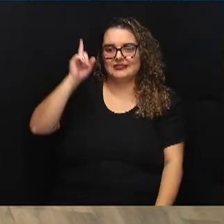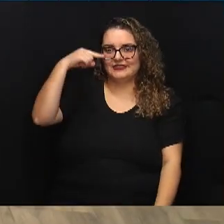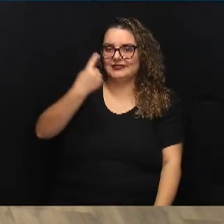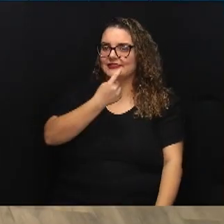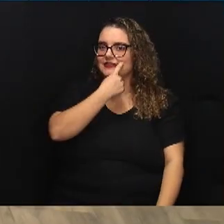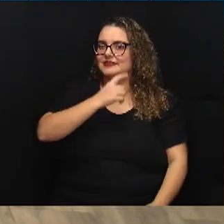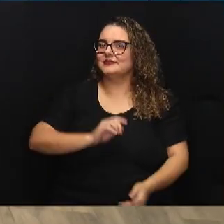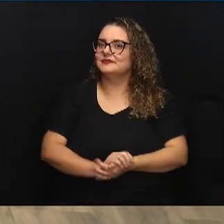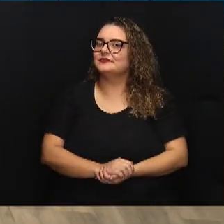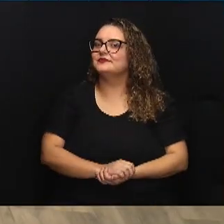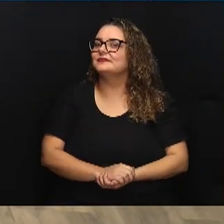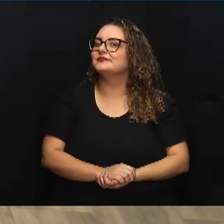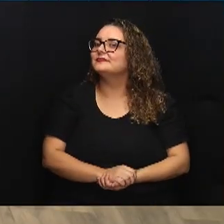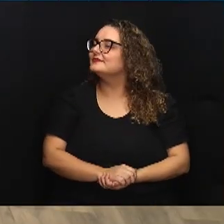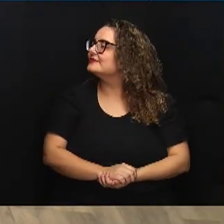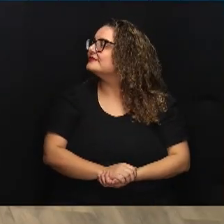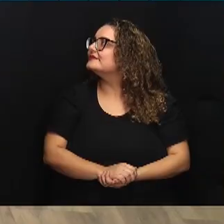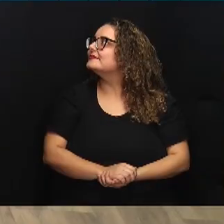Mirna.